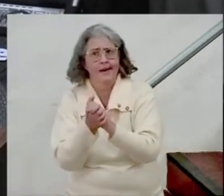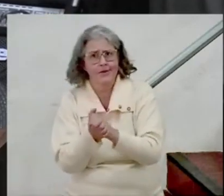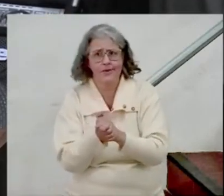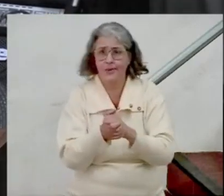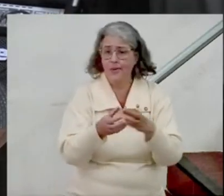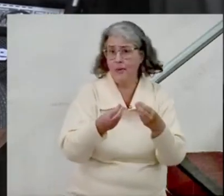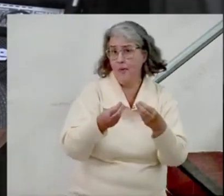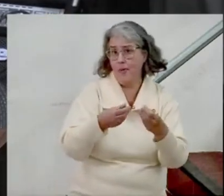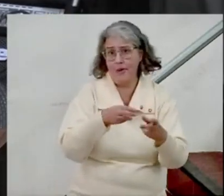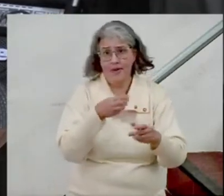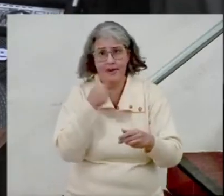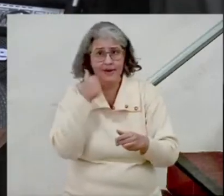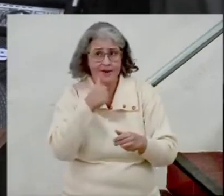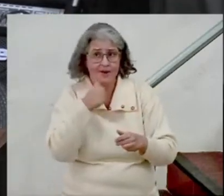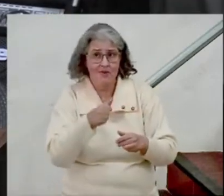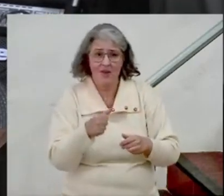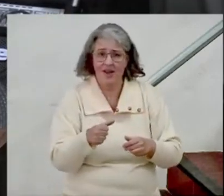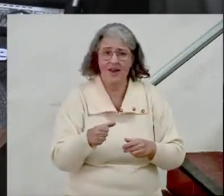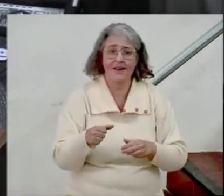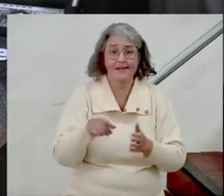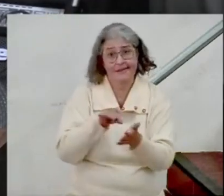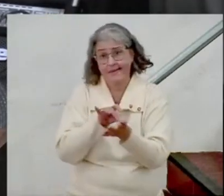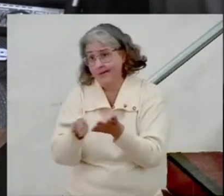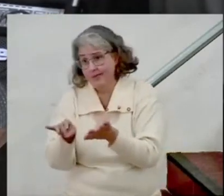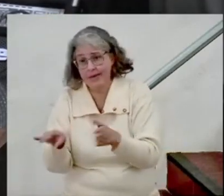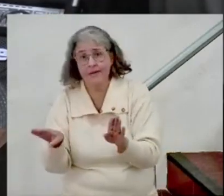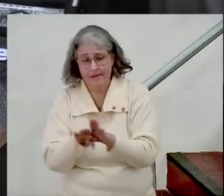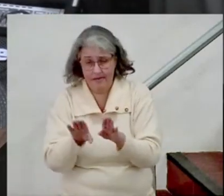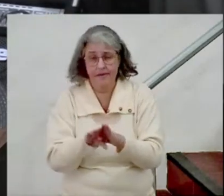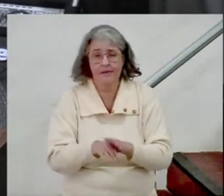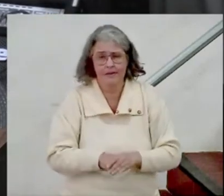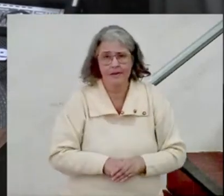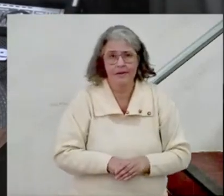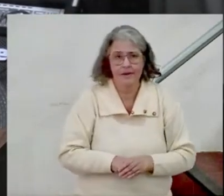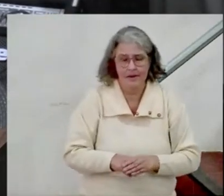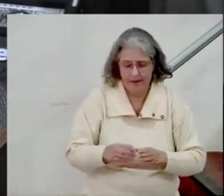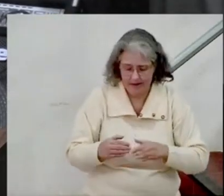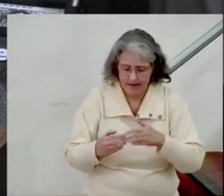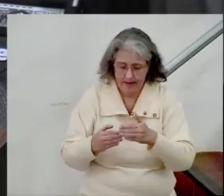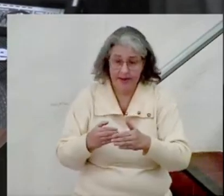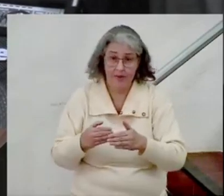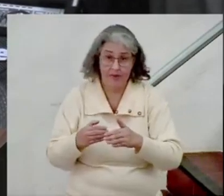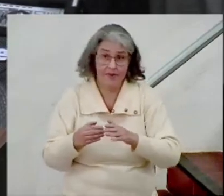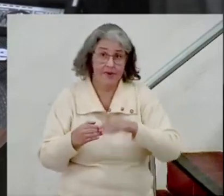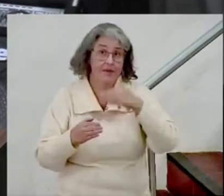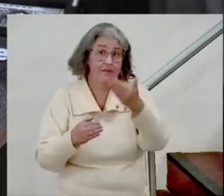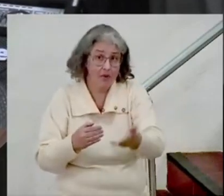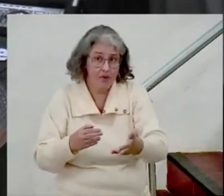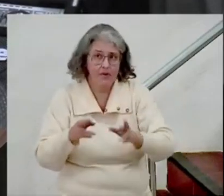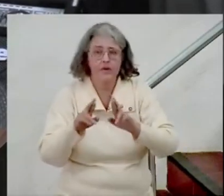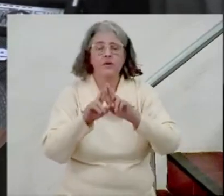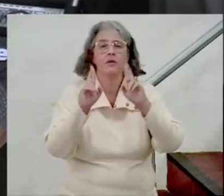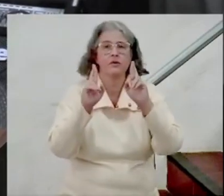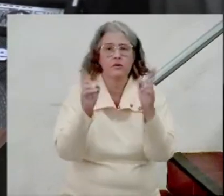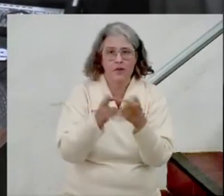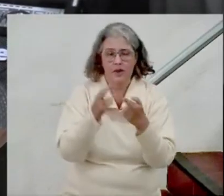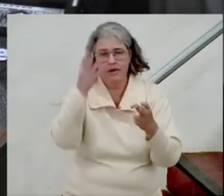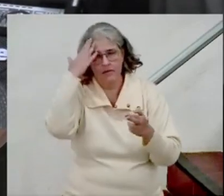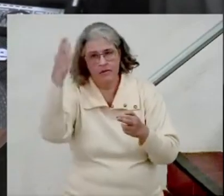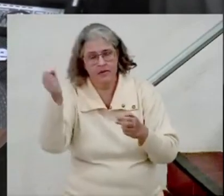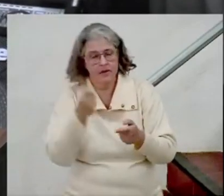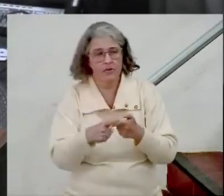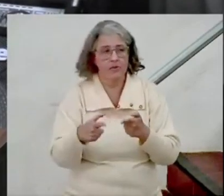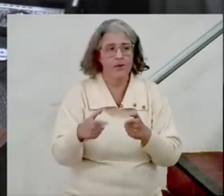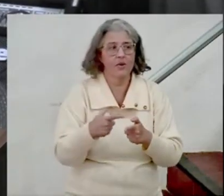se dividiu. E aí, então, a partir de Salomão, você vai ter o reino do norte, Israel, e o reino do sul,